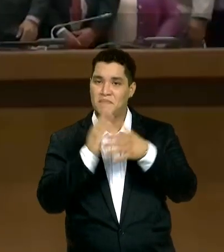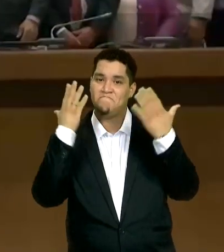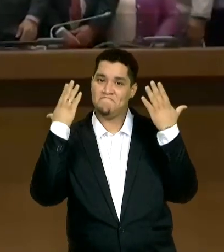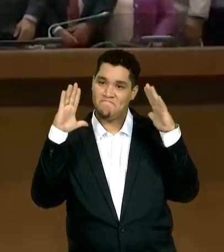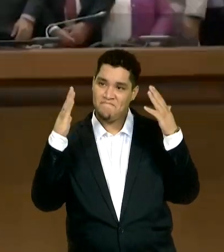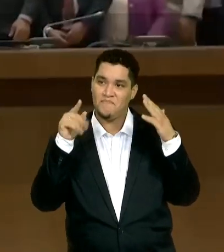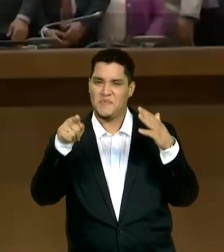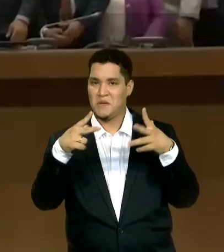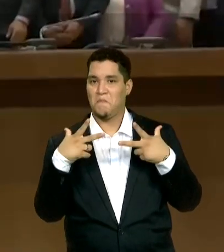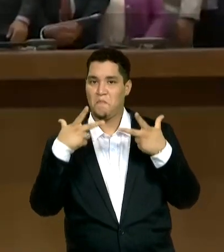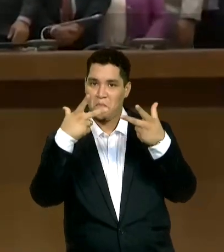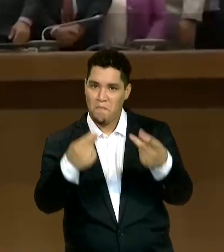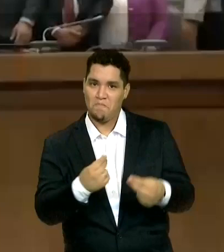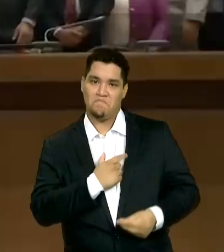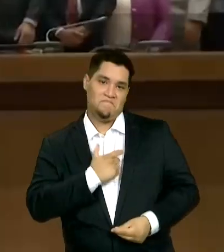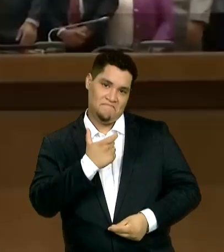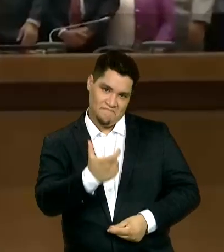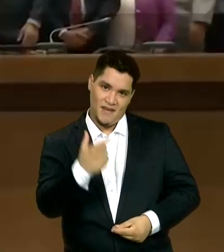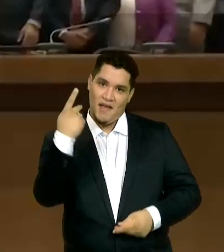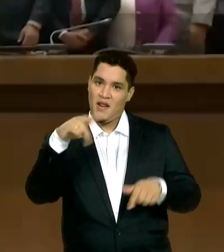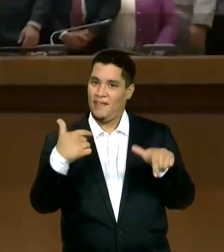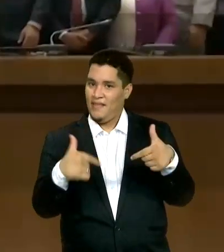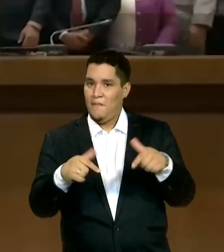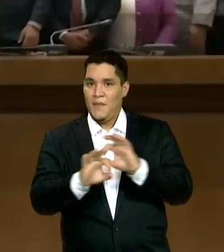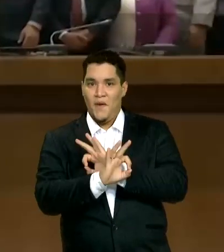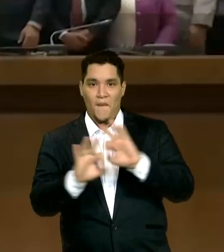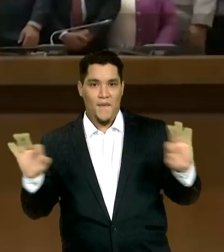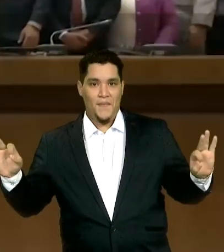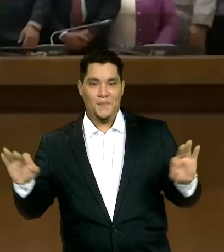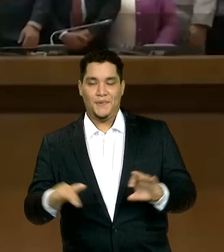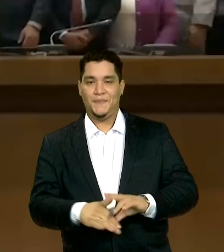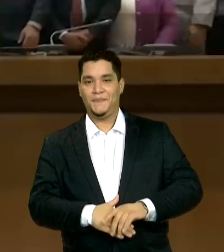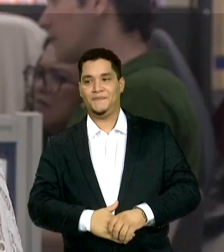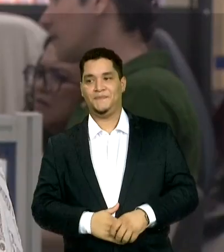medalha Manuel Beckmann por todo esse serviço prestado ao estado do Maranhão.